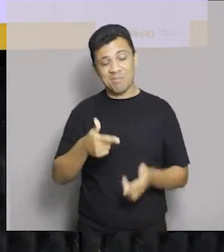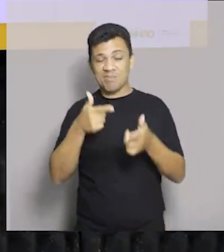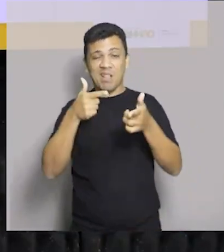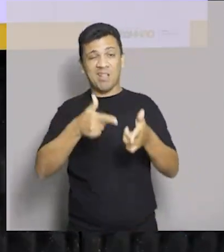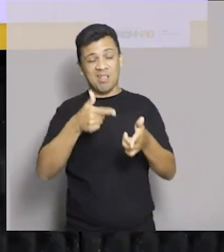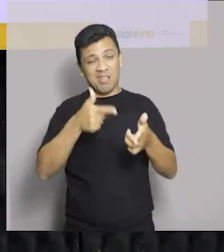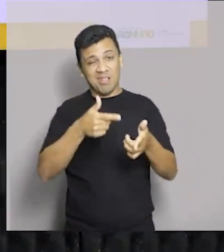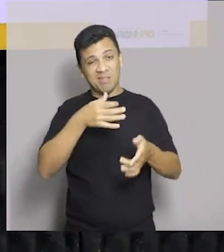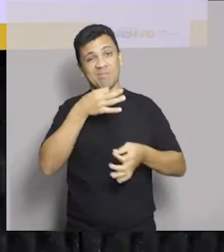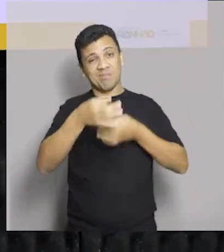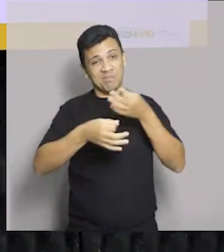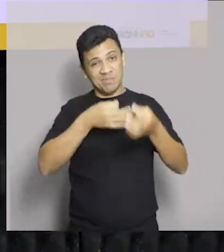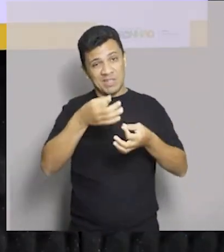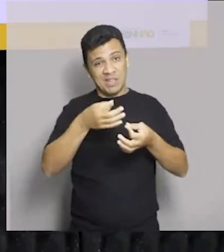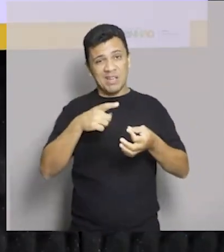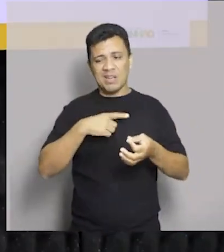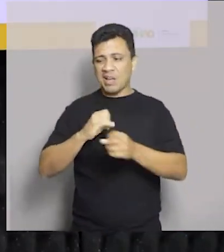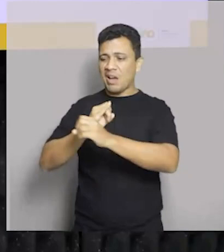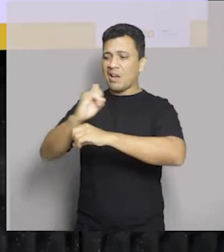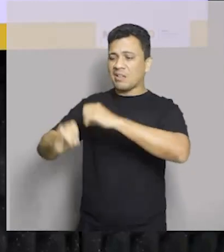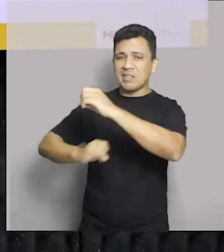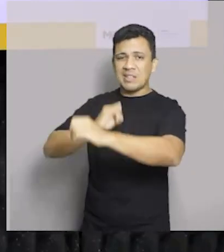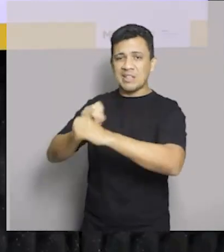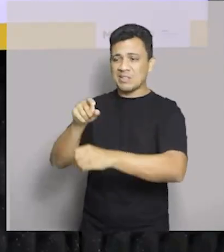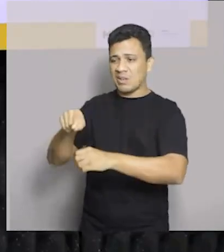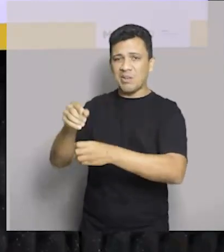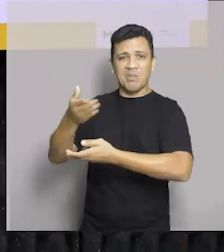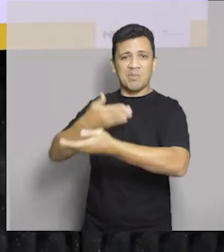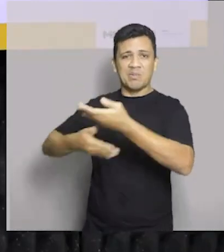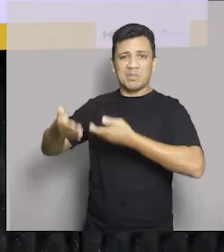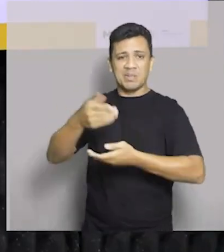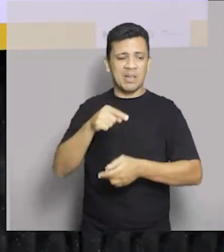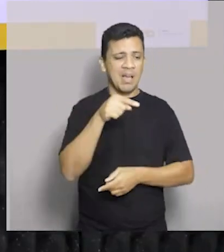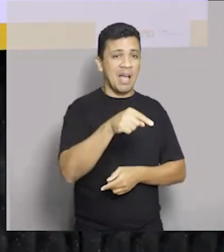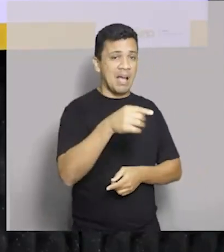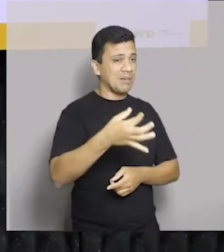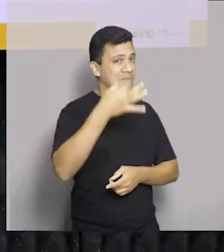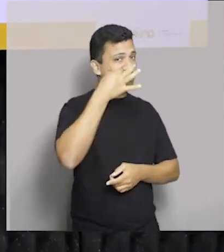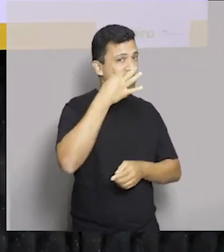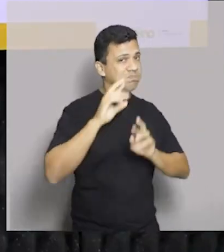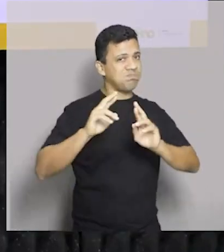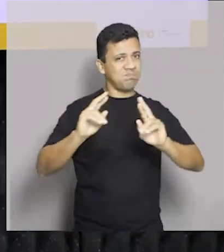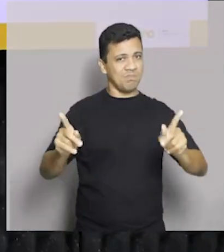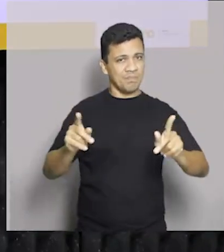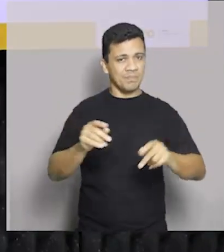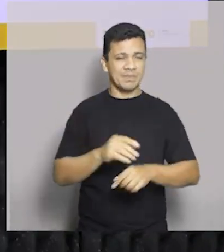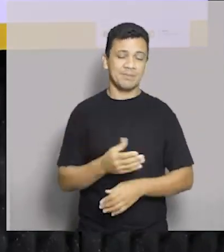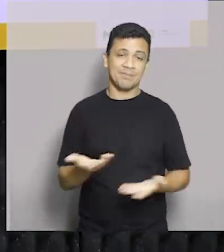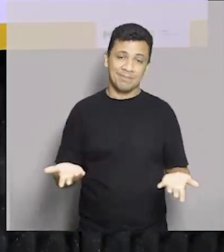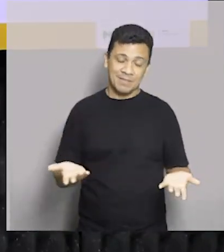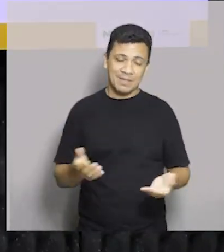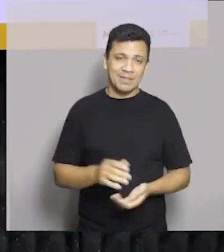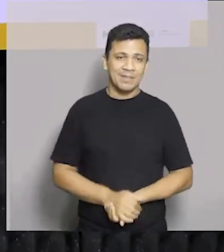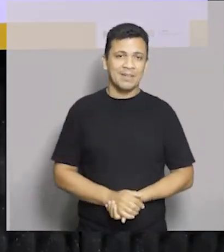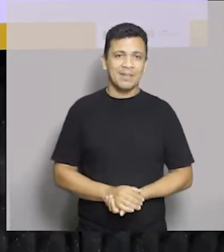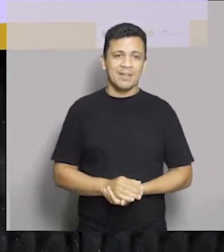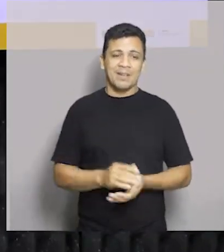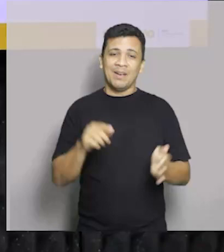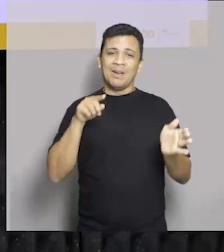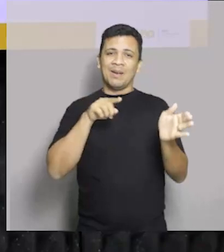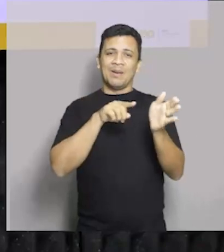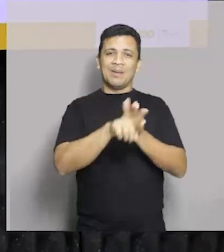relação à interação virtual ao invés da interação, por exemplo, face a face. Bom, pessoal, nós encerramos